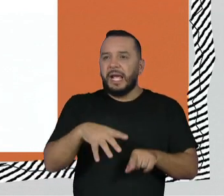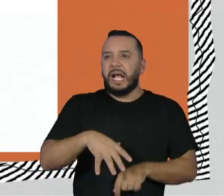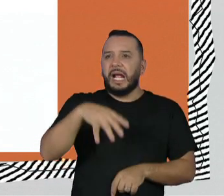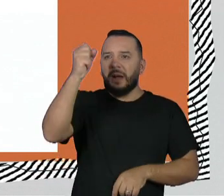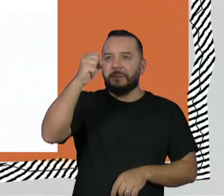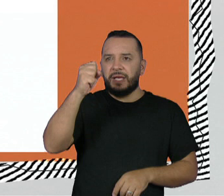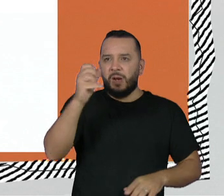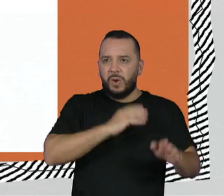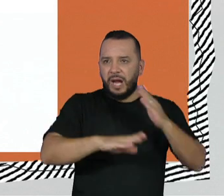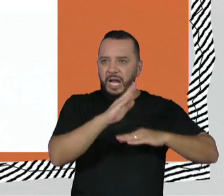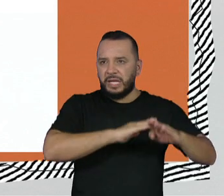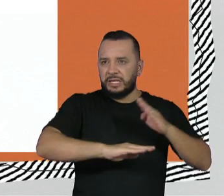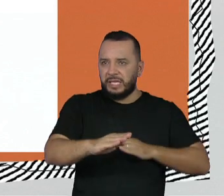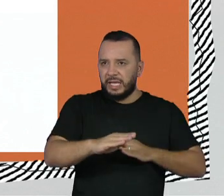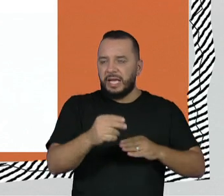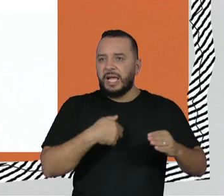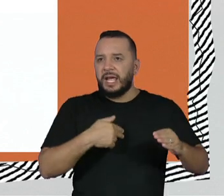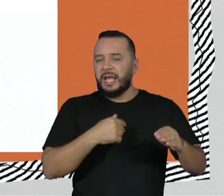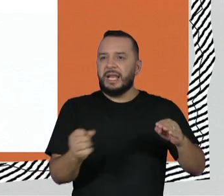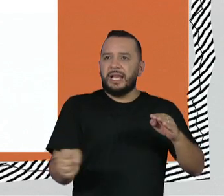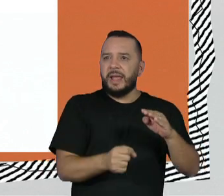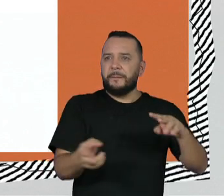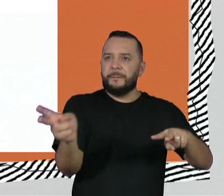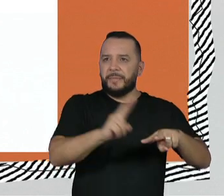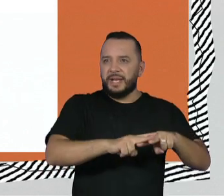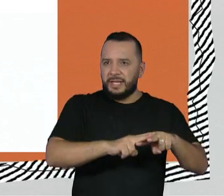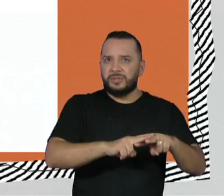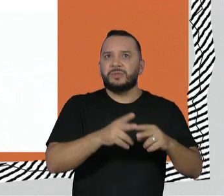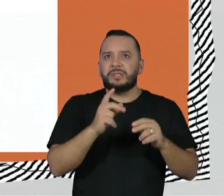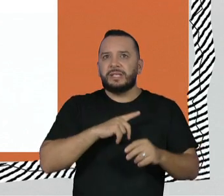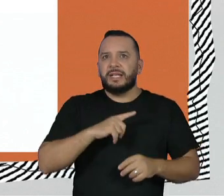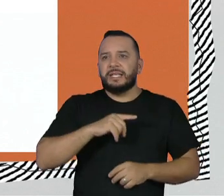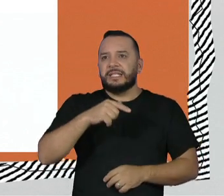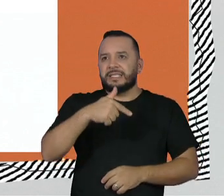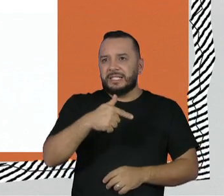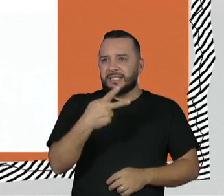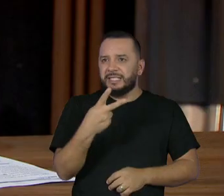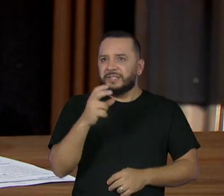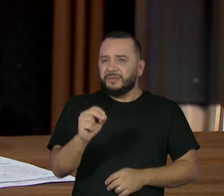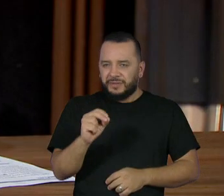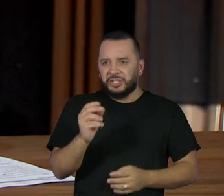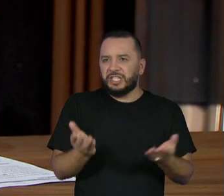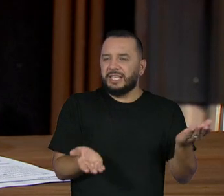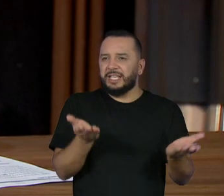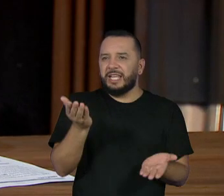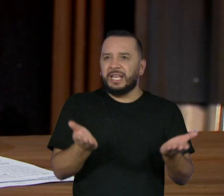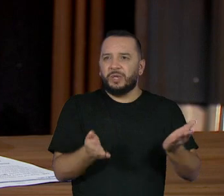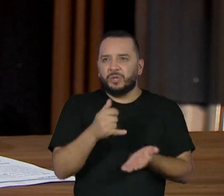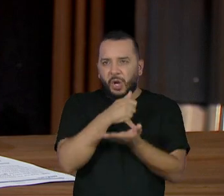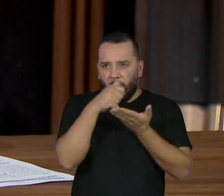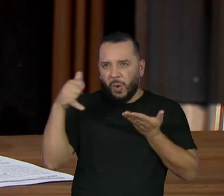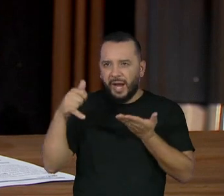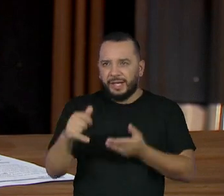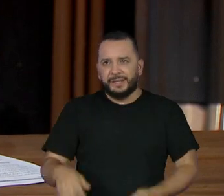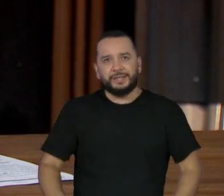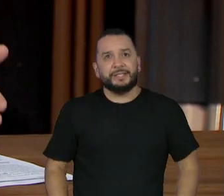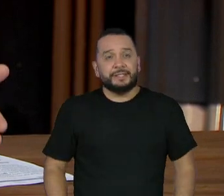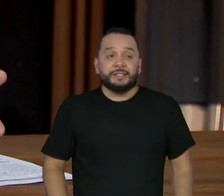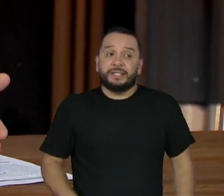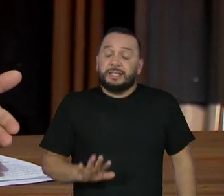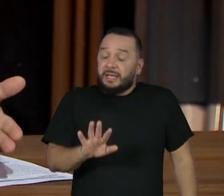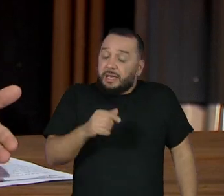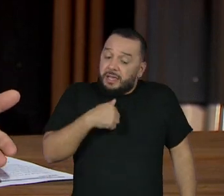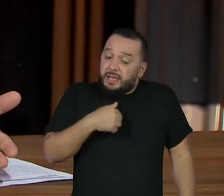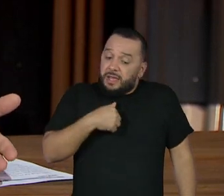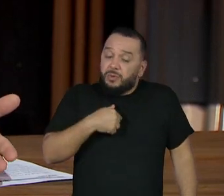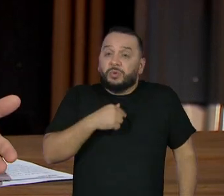é preso por tráfico de drogas com 720 quilos de cocaína. Essa manchete, eu não estou, obviamente, nem